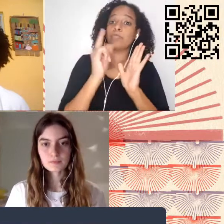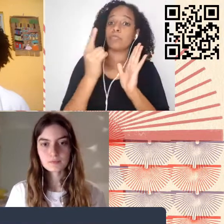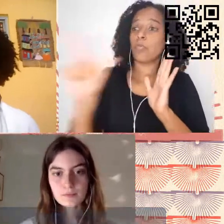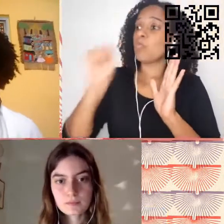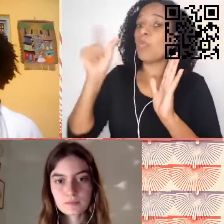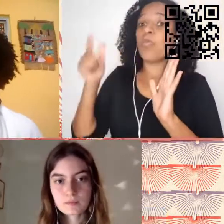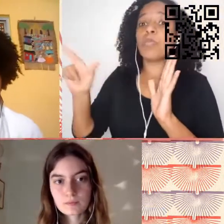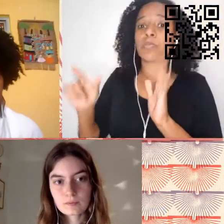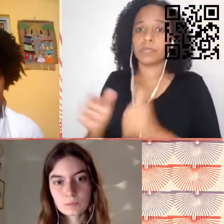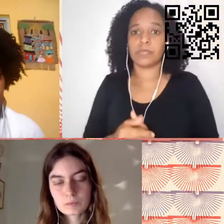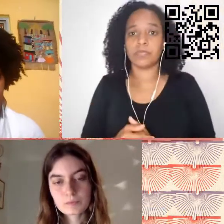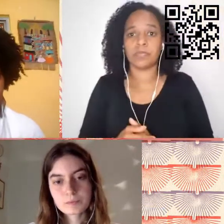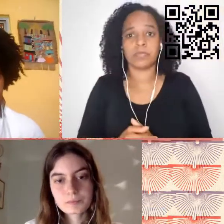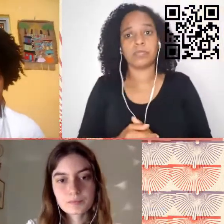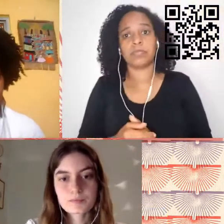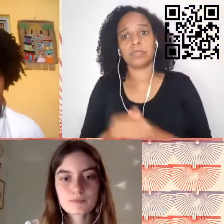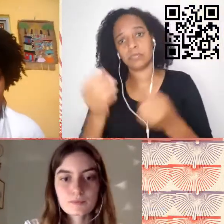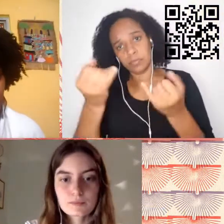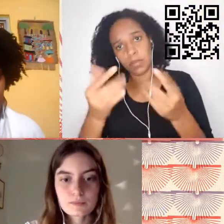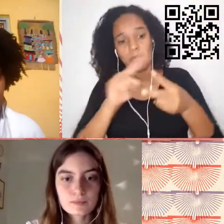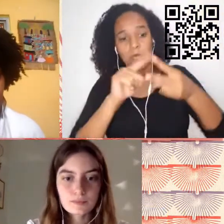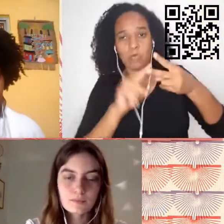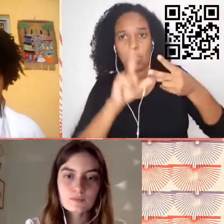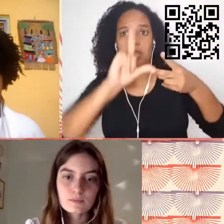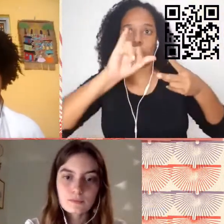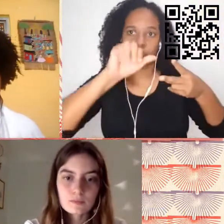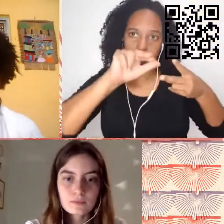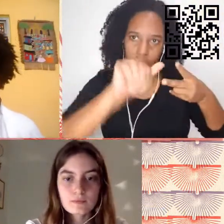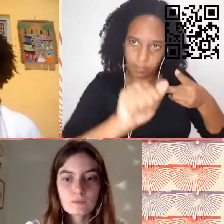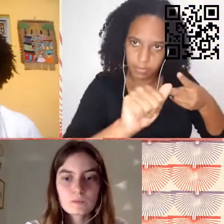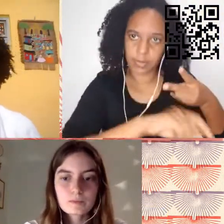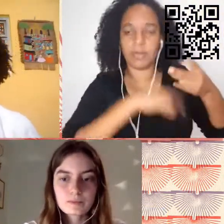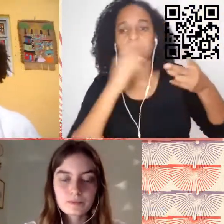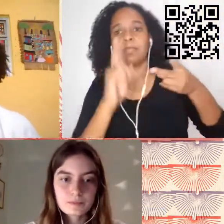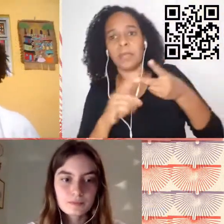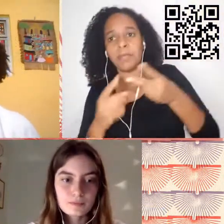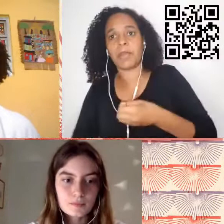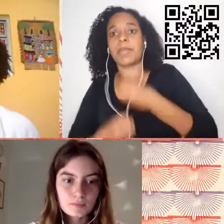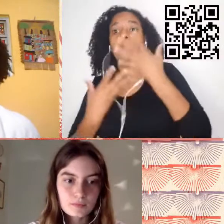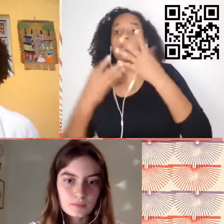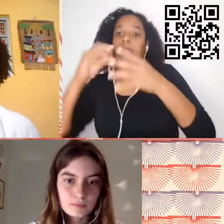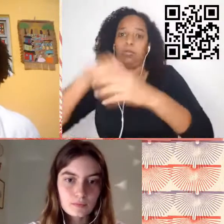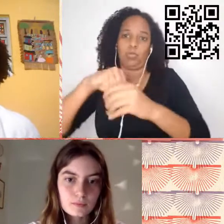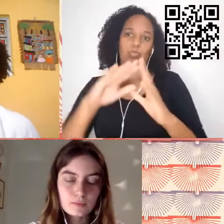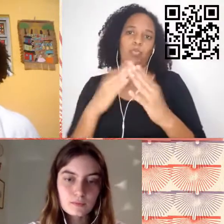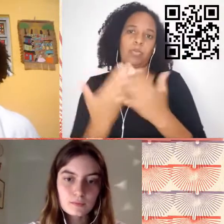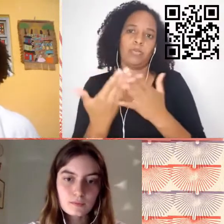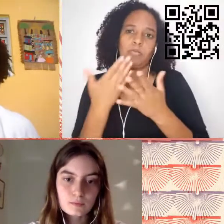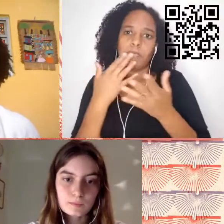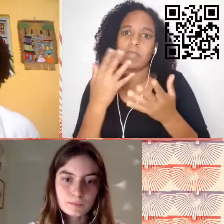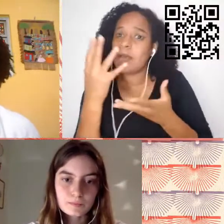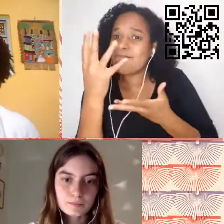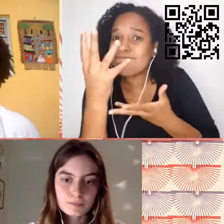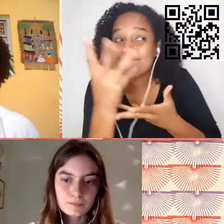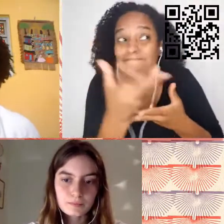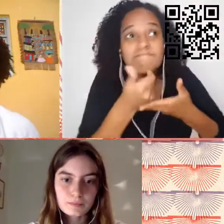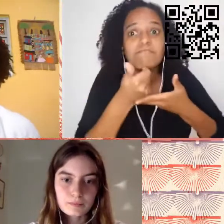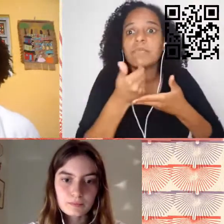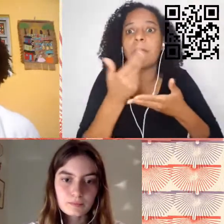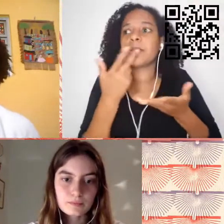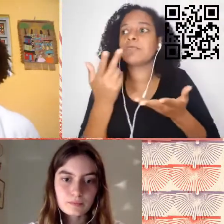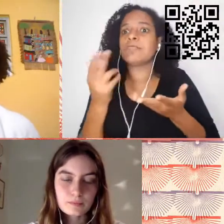questões. A questão do Lima e dos escritores nessa condição, e essa questão da poesia, que é tão bela e que acaba não